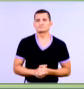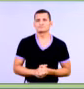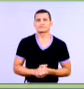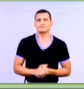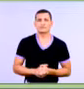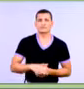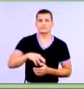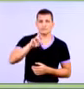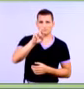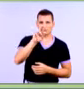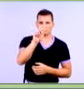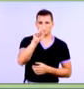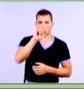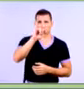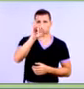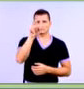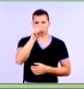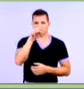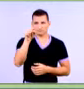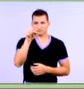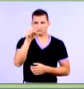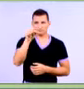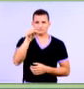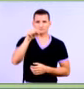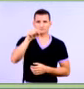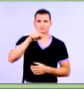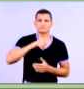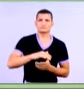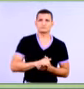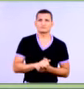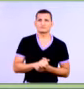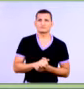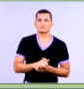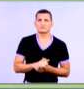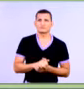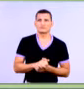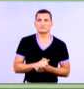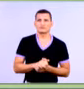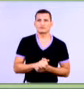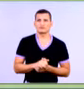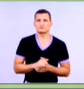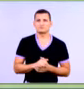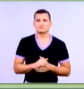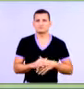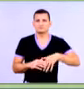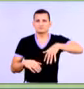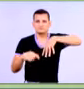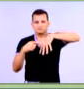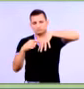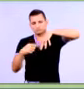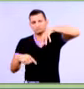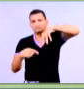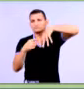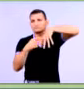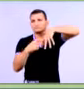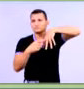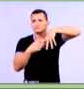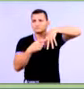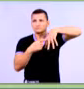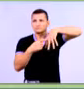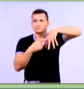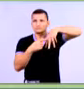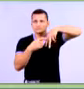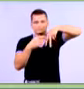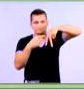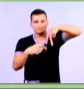raiz, né? E conforme eu tenho as ramificações, que no caso, na computação, eu digo que são arestas, né? E